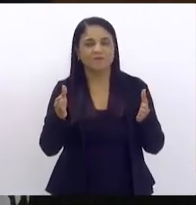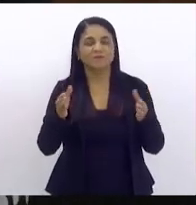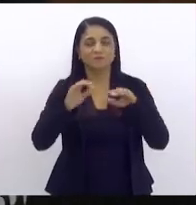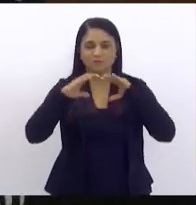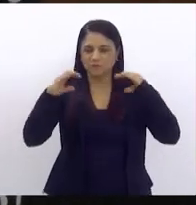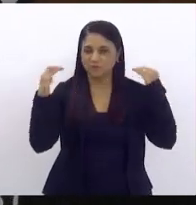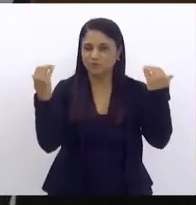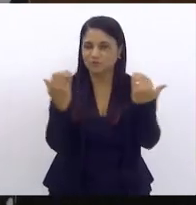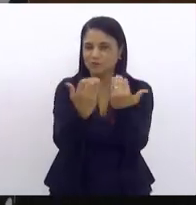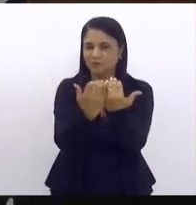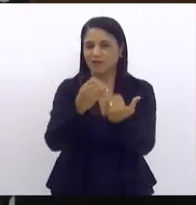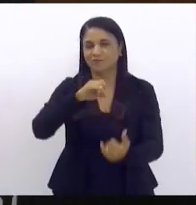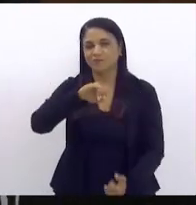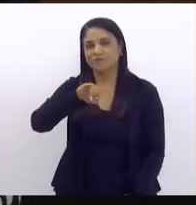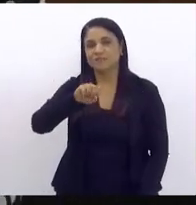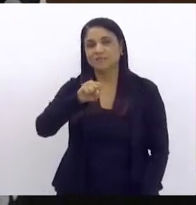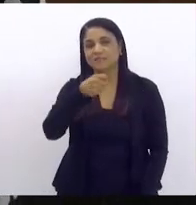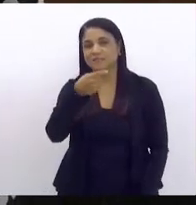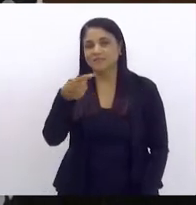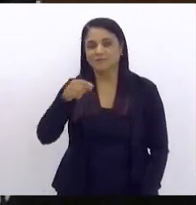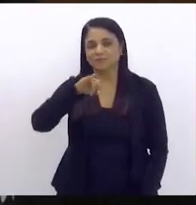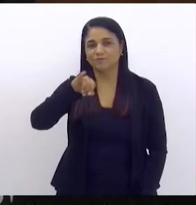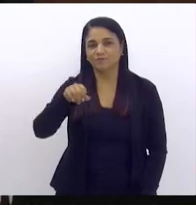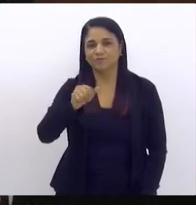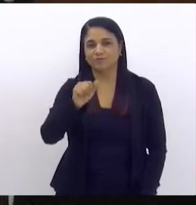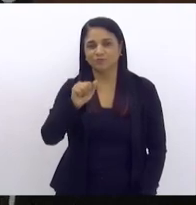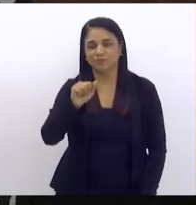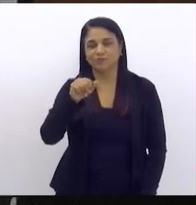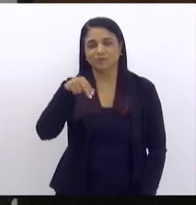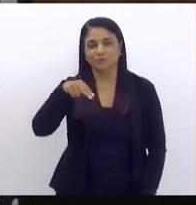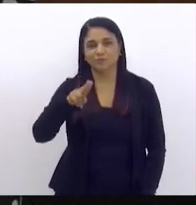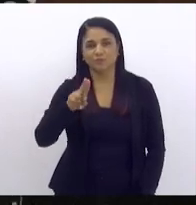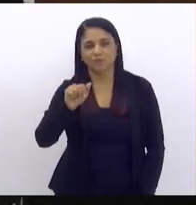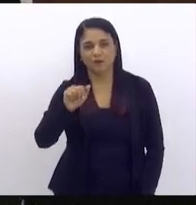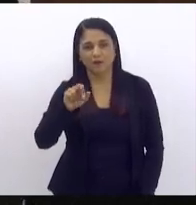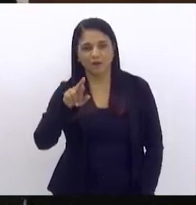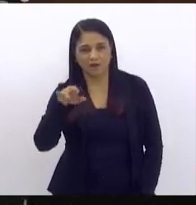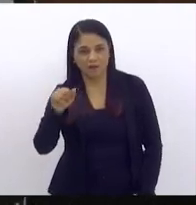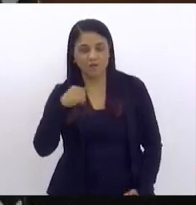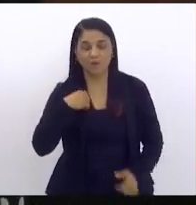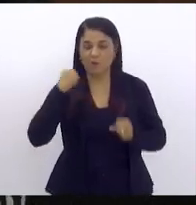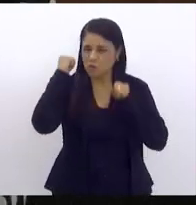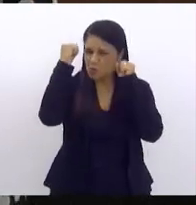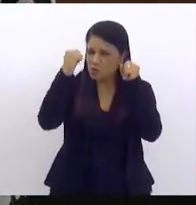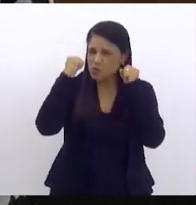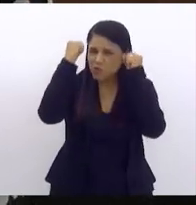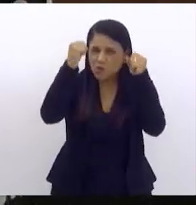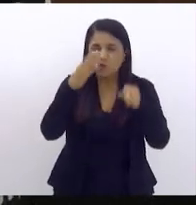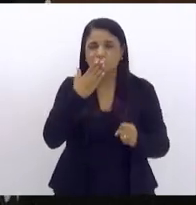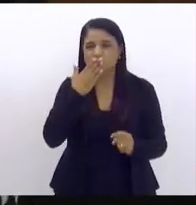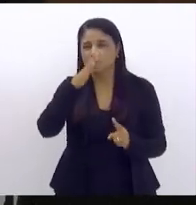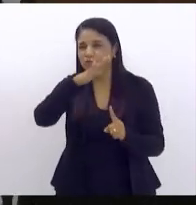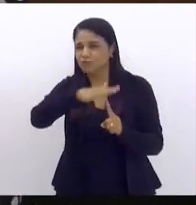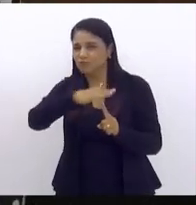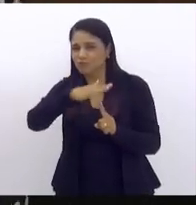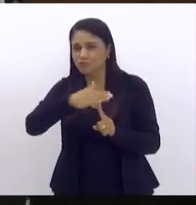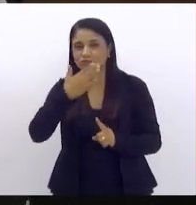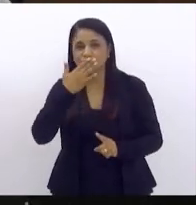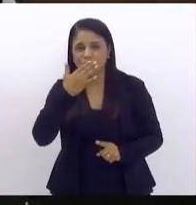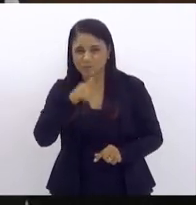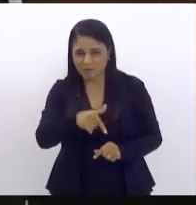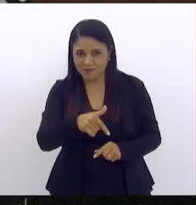São Januário, eu não queria deixar de, como torcedora de um time que lutou pela democracia,